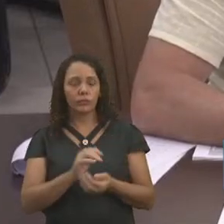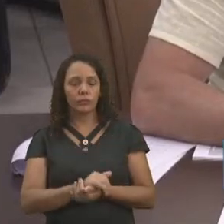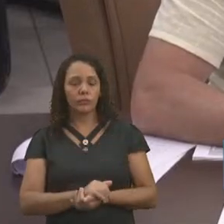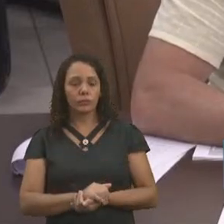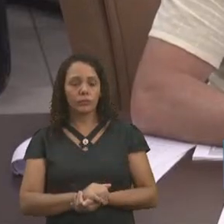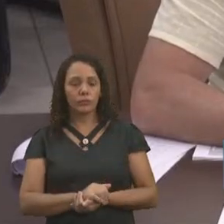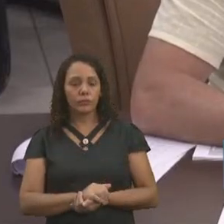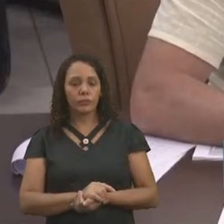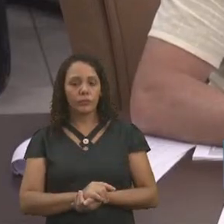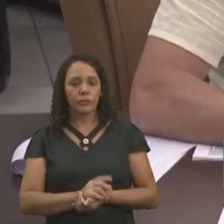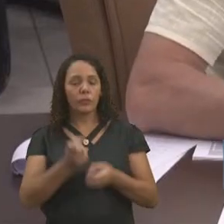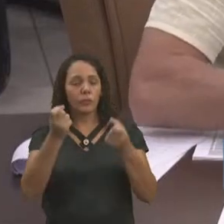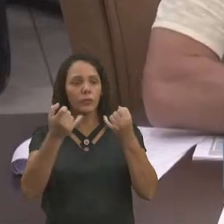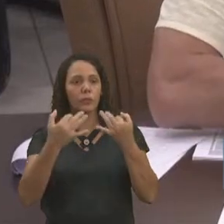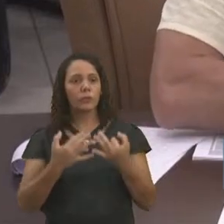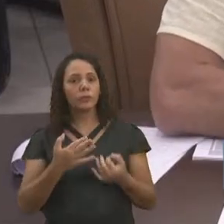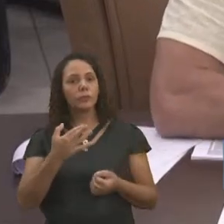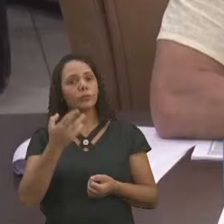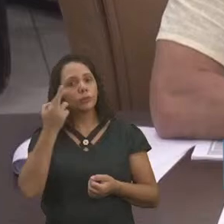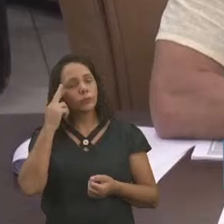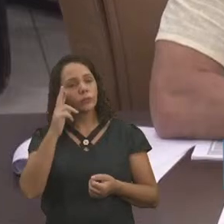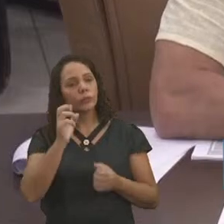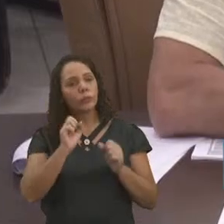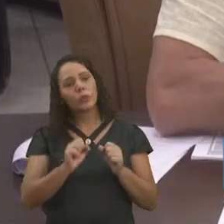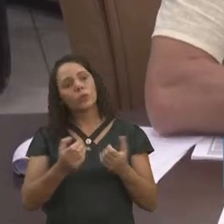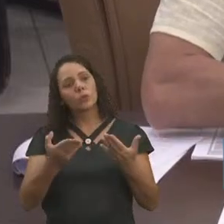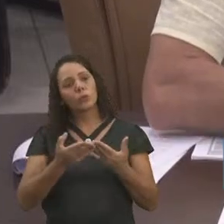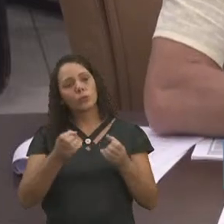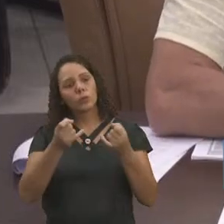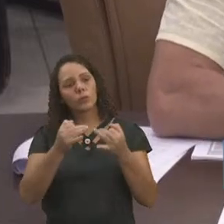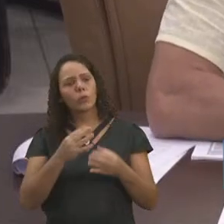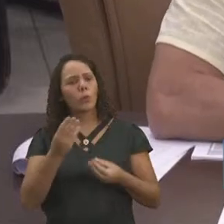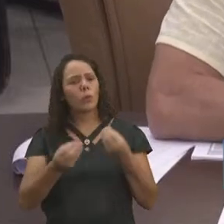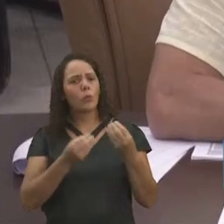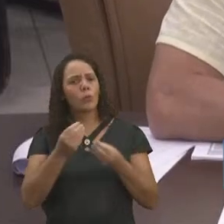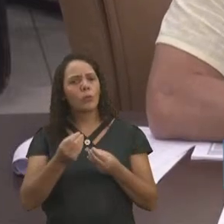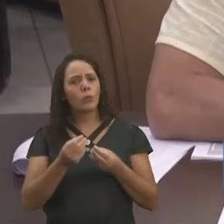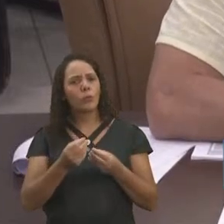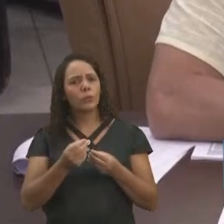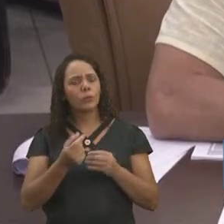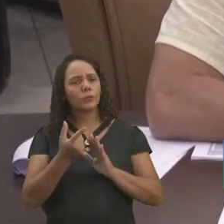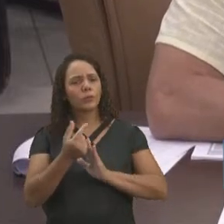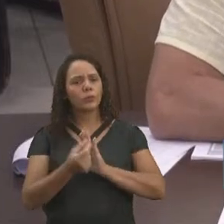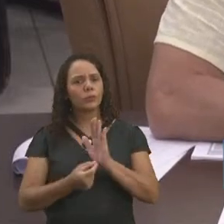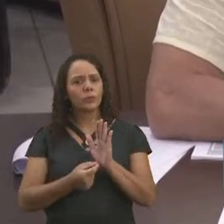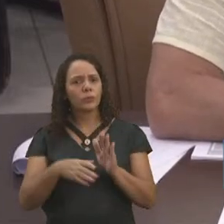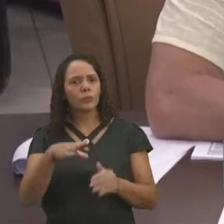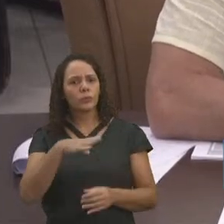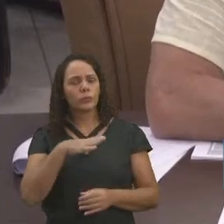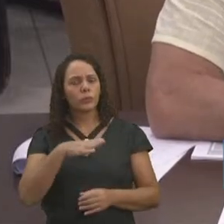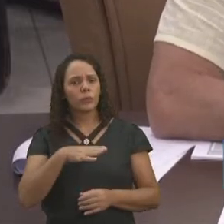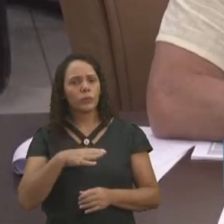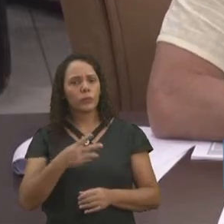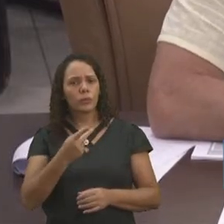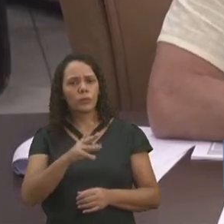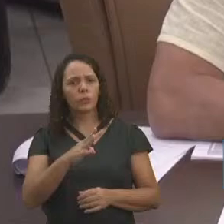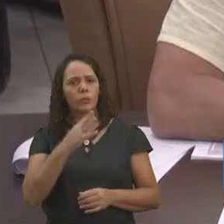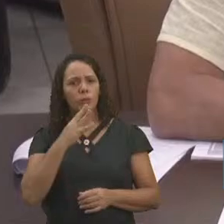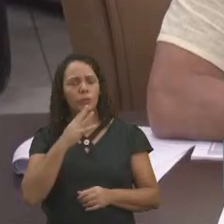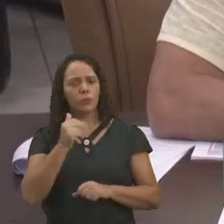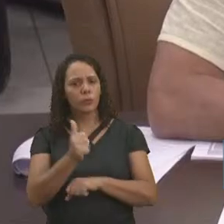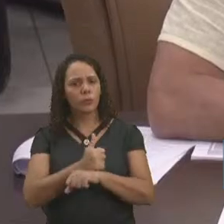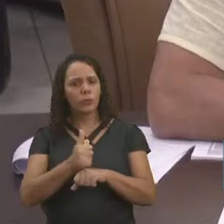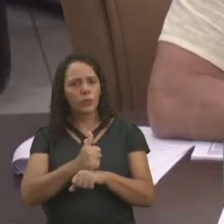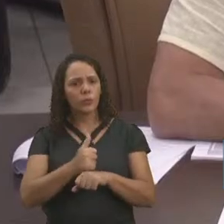Senhoria me dissesse, se o senhor pudesse qualificar hoje como estão as finanças do município de Jacareí, com todo o seu conhecimento profissional que eu respeito,